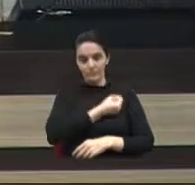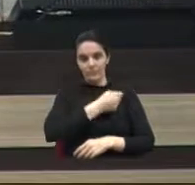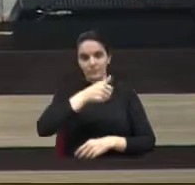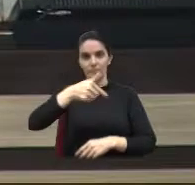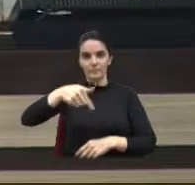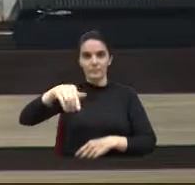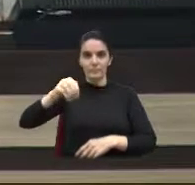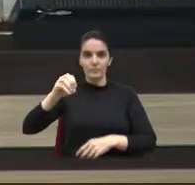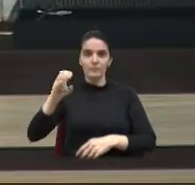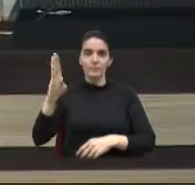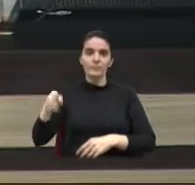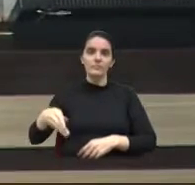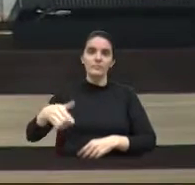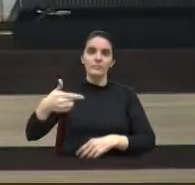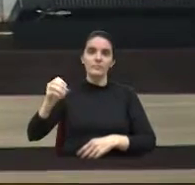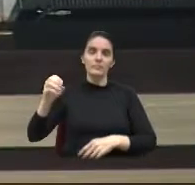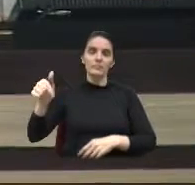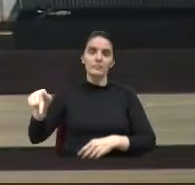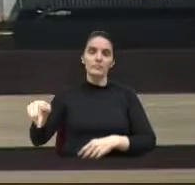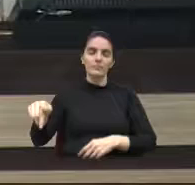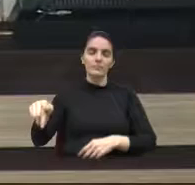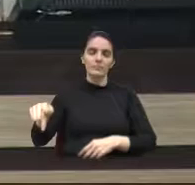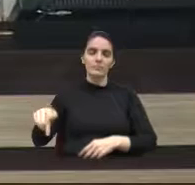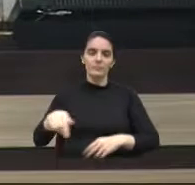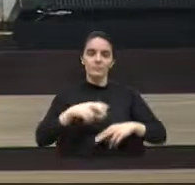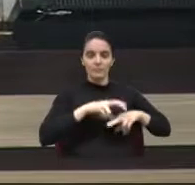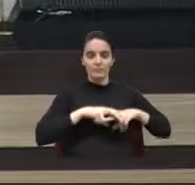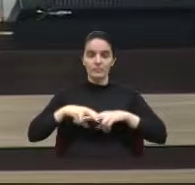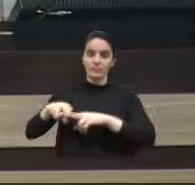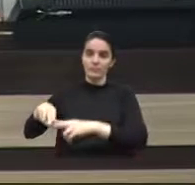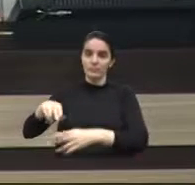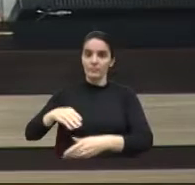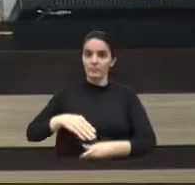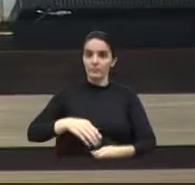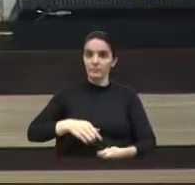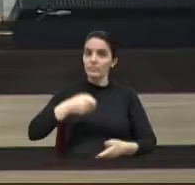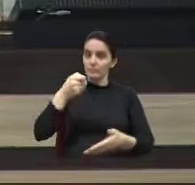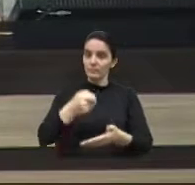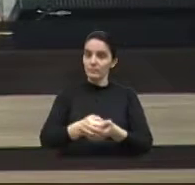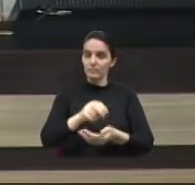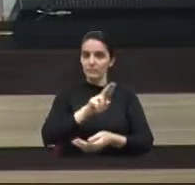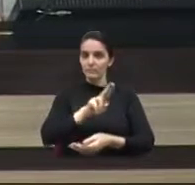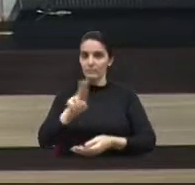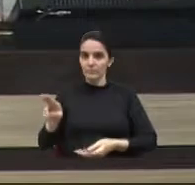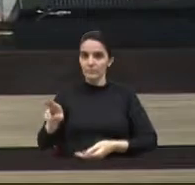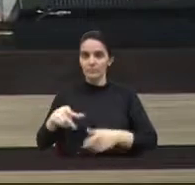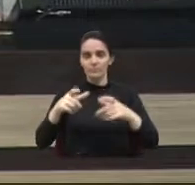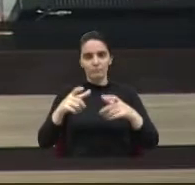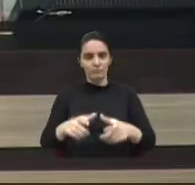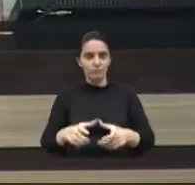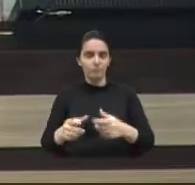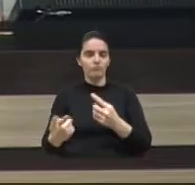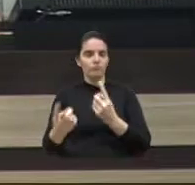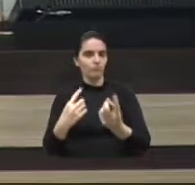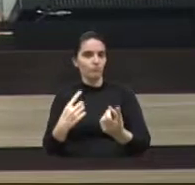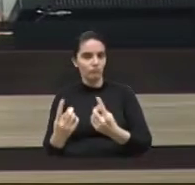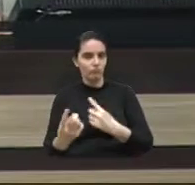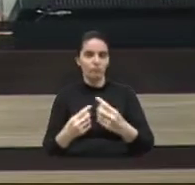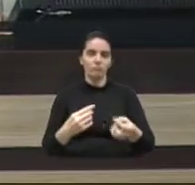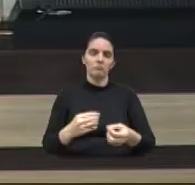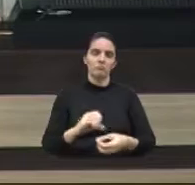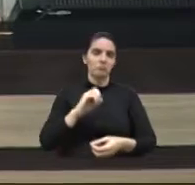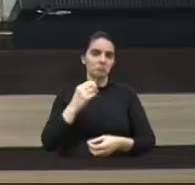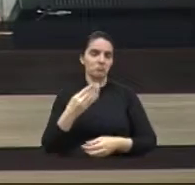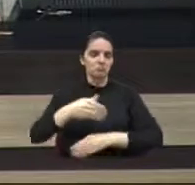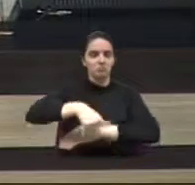700 de 2017 da mesa diretora e considerando a obrigatoriedade da denominação de logradouros, ruas e avenidas